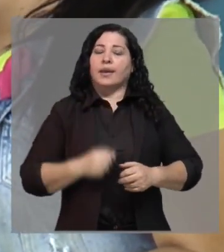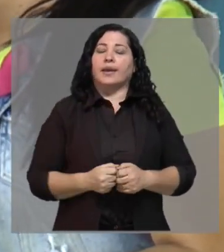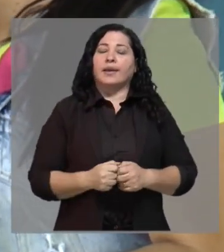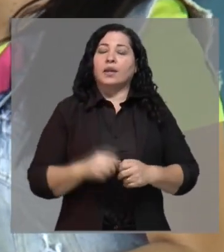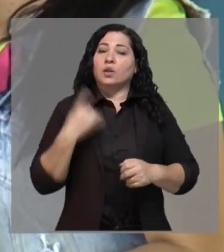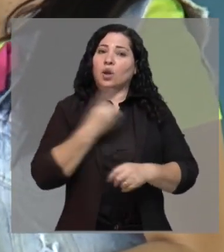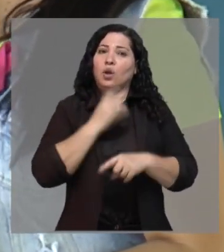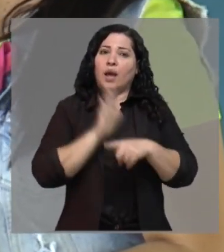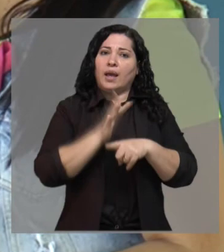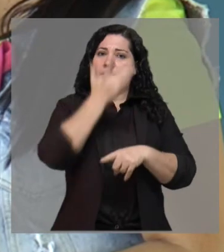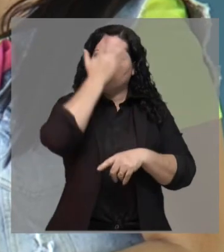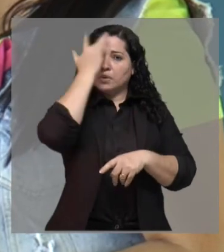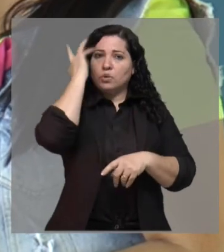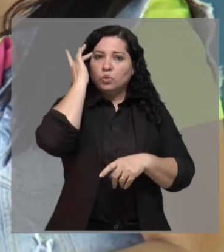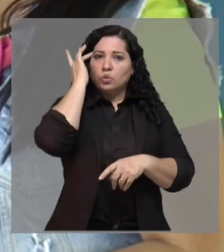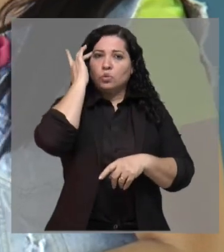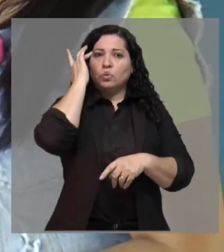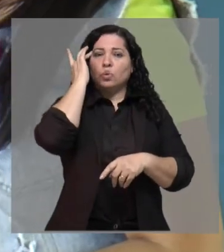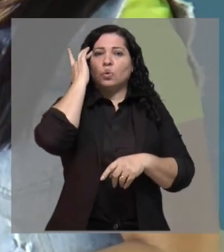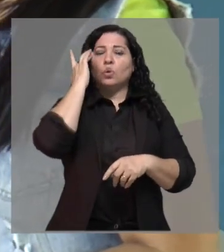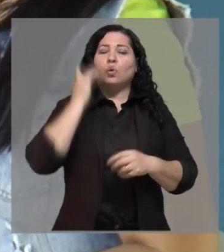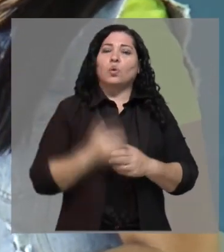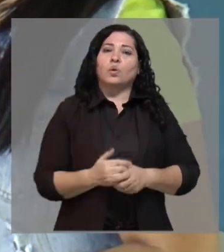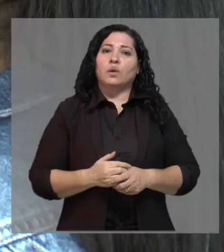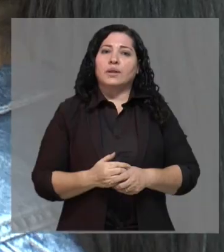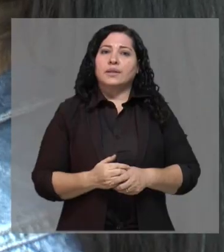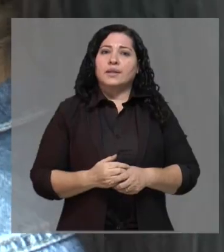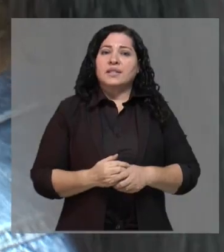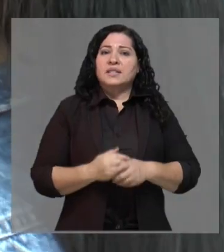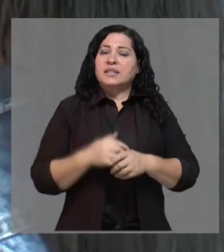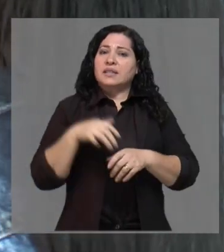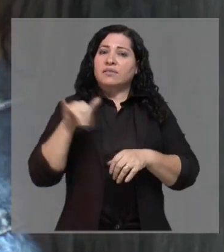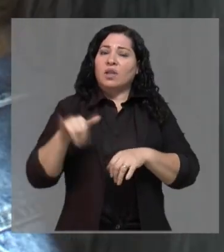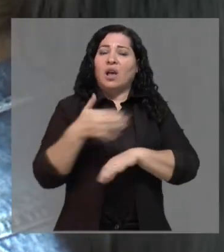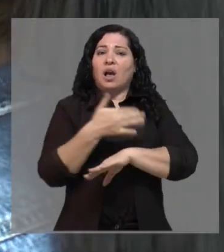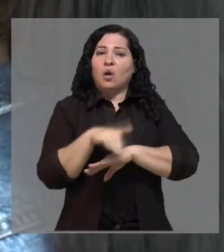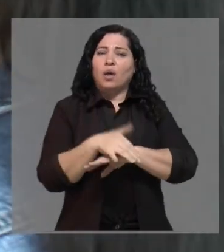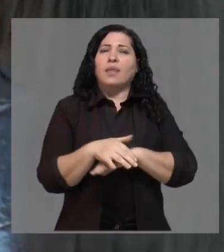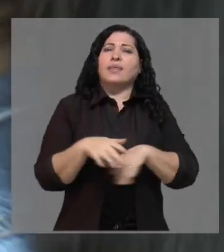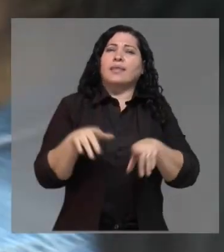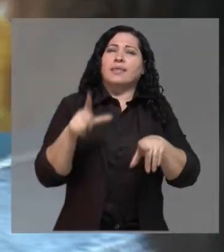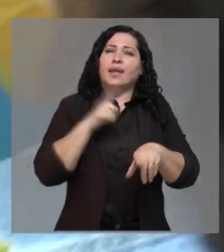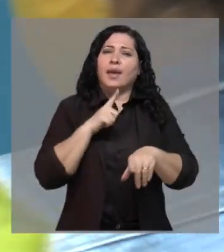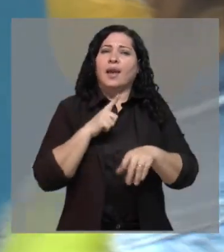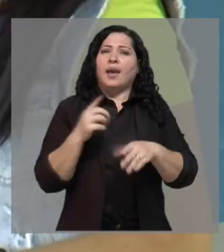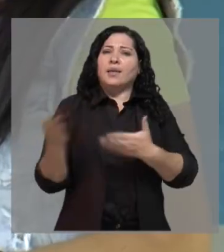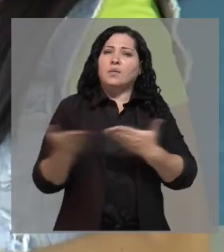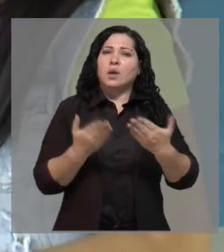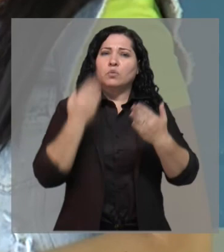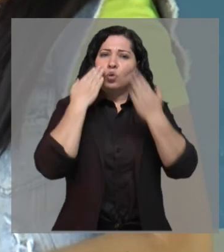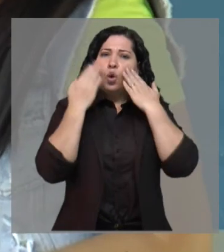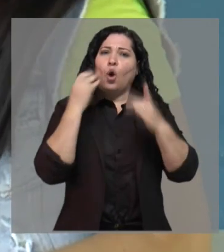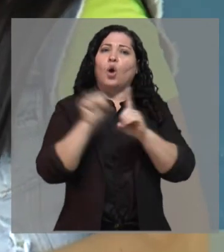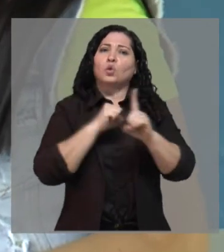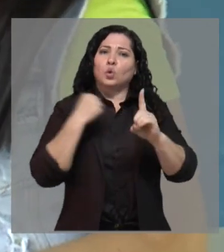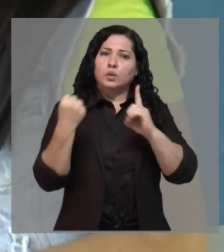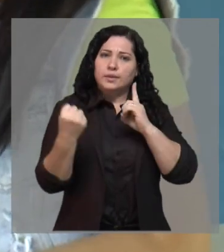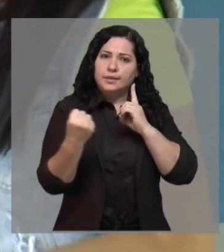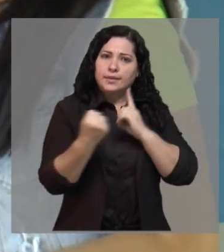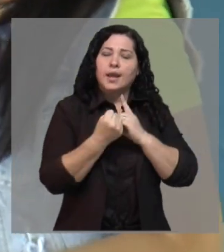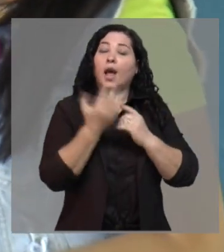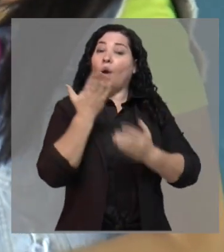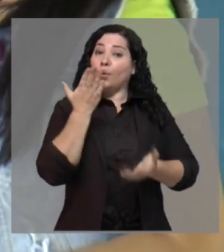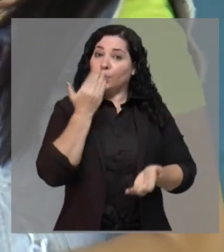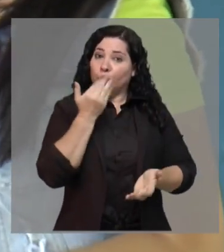damos toda a assistência a essas pessoas que estão em vulnerabilidade, né? Atendimento psicológico, serviço